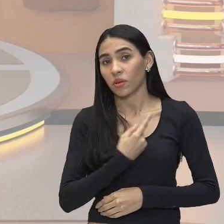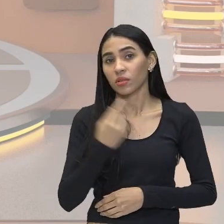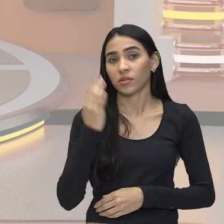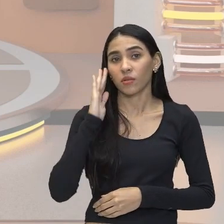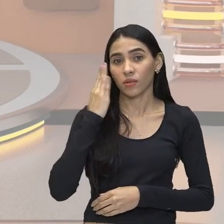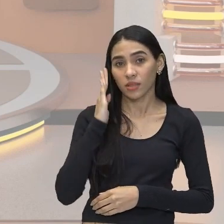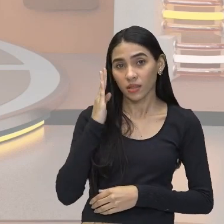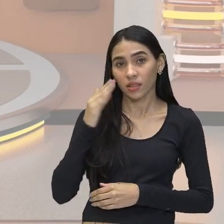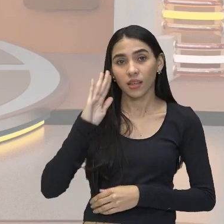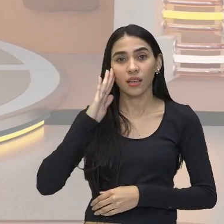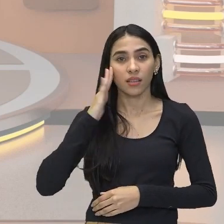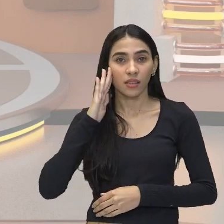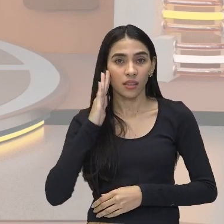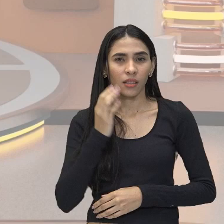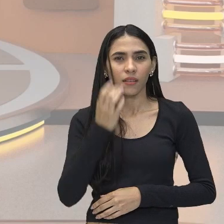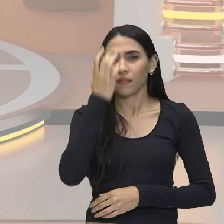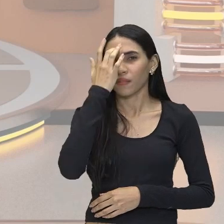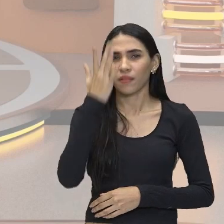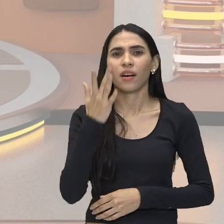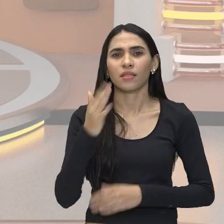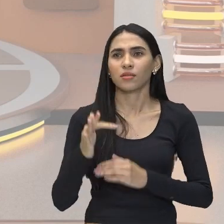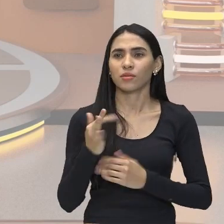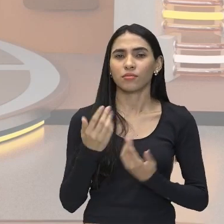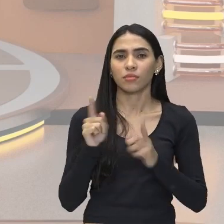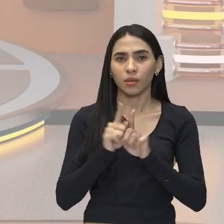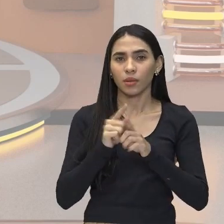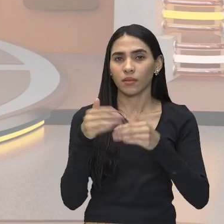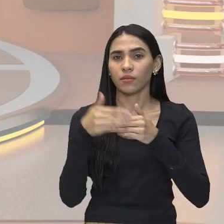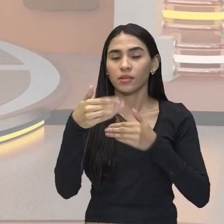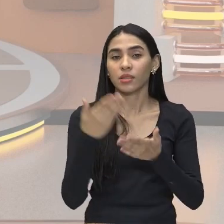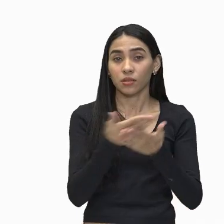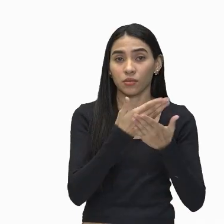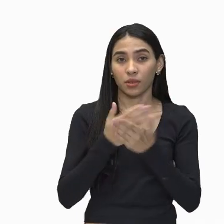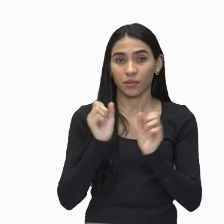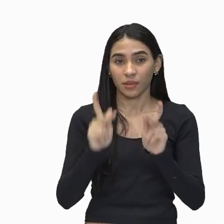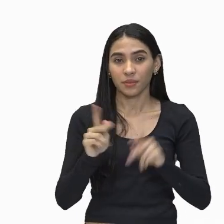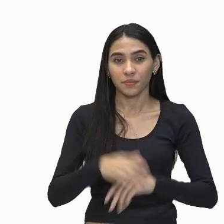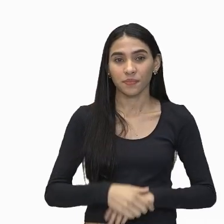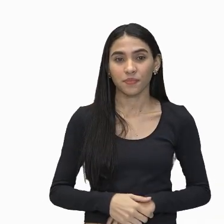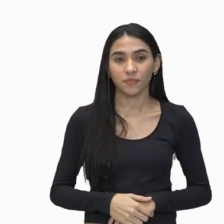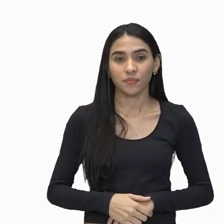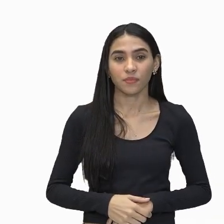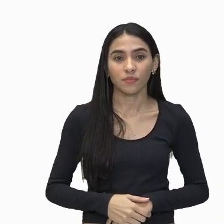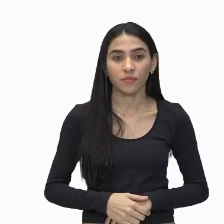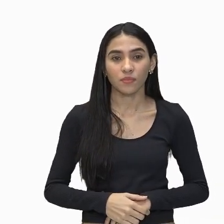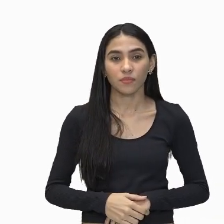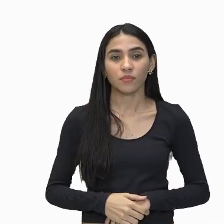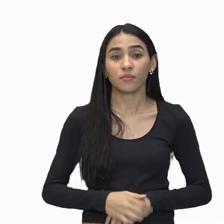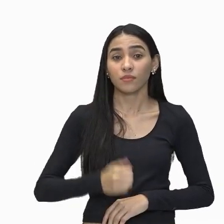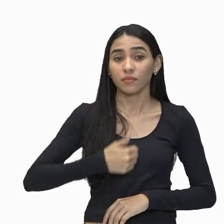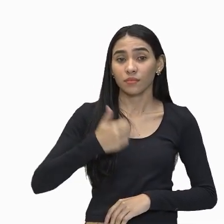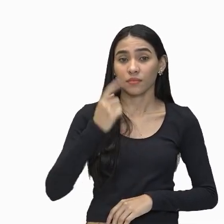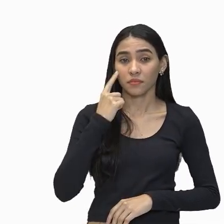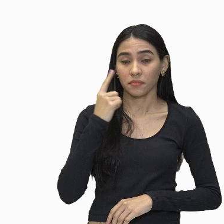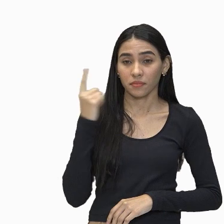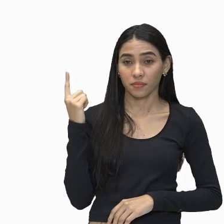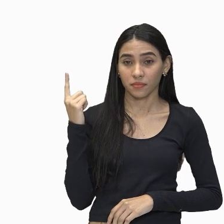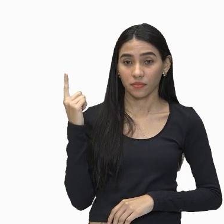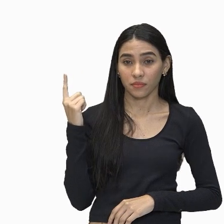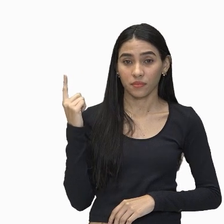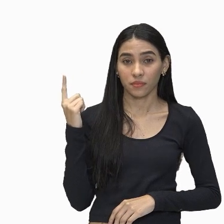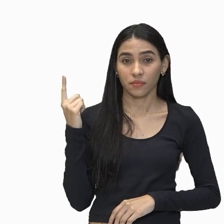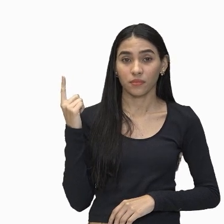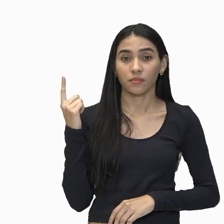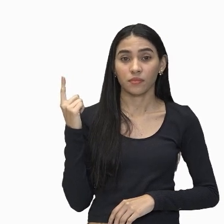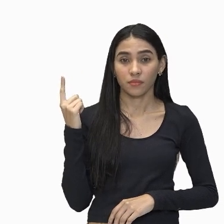isso daí, vai ser fácil demais lá para frente, para a gente entender o resto, tá bom? Vamos lá. Então, olha lá. Primeiro, o fato